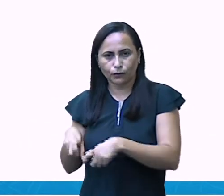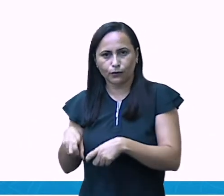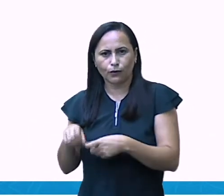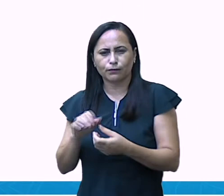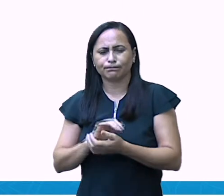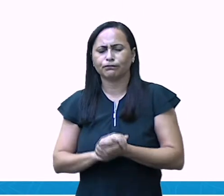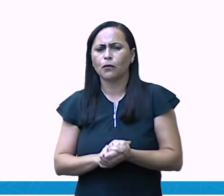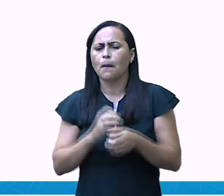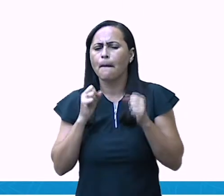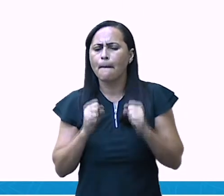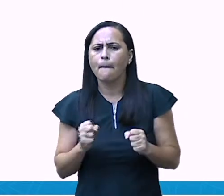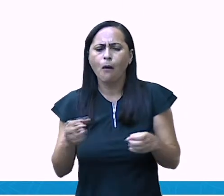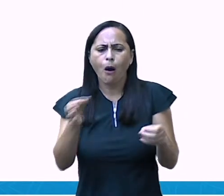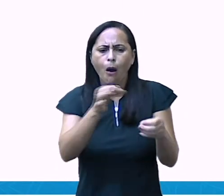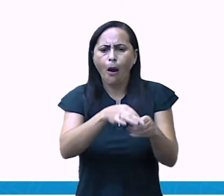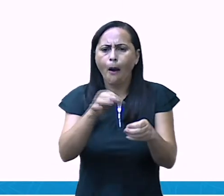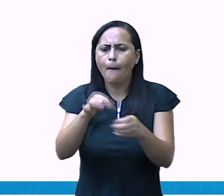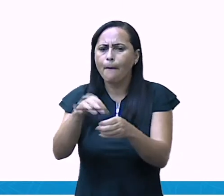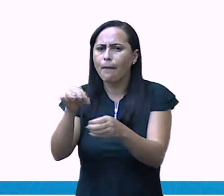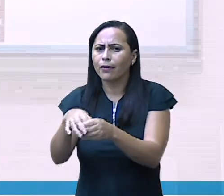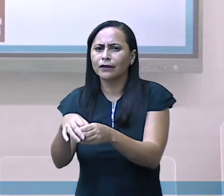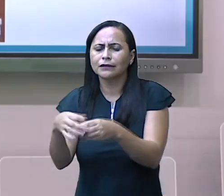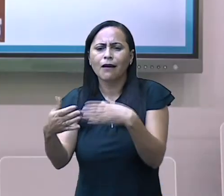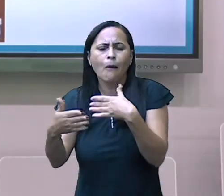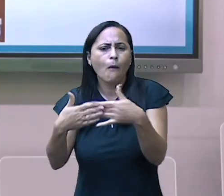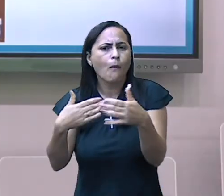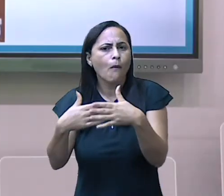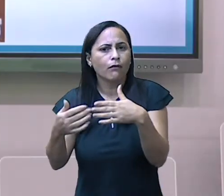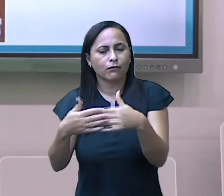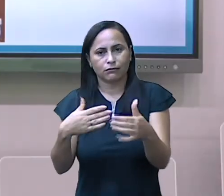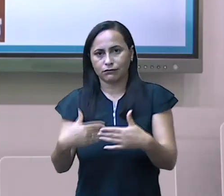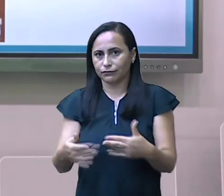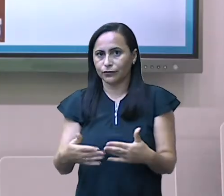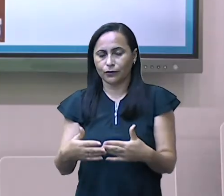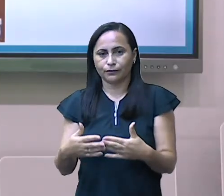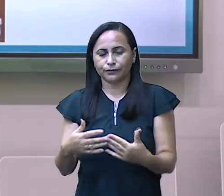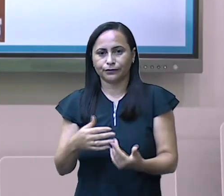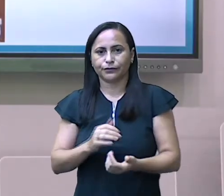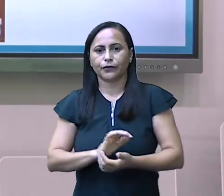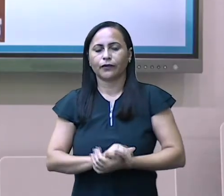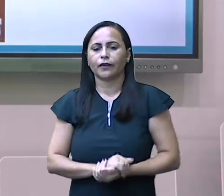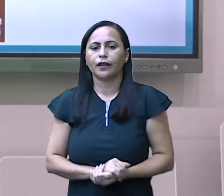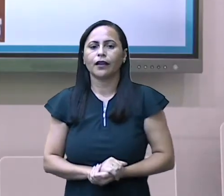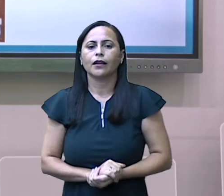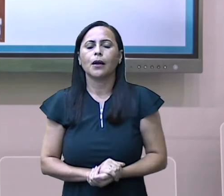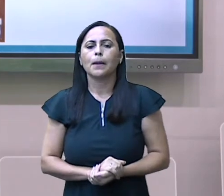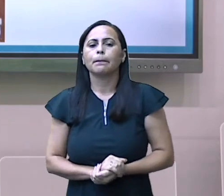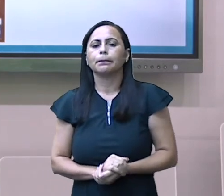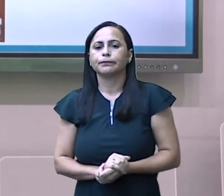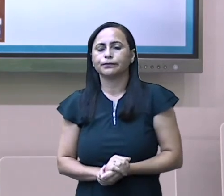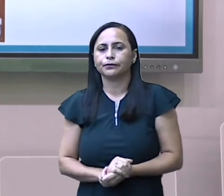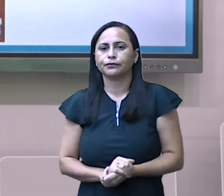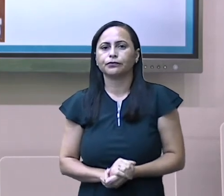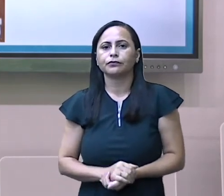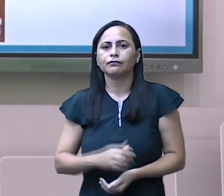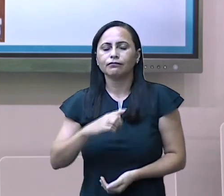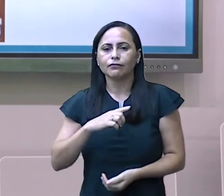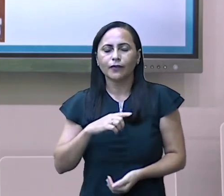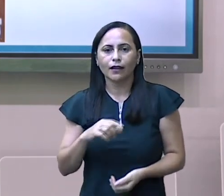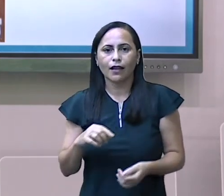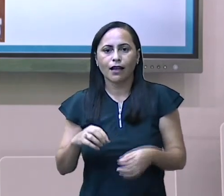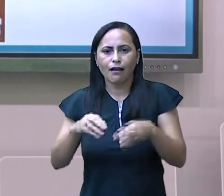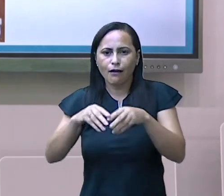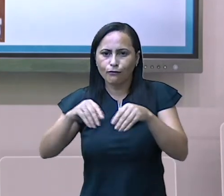uma flor, seja para eu fazer uma pequena horta, né, um jardim, é a terra que tem